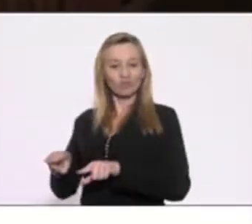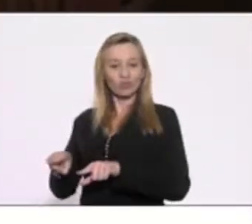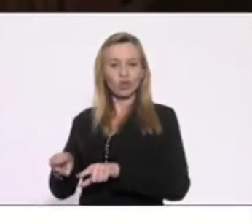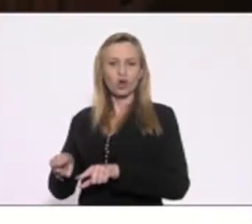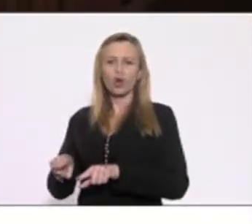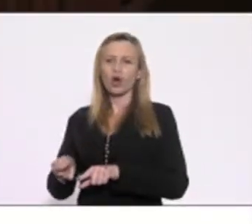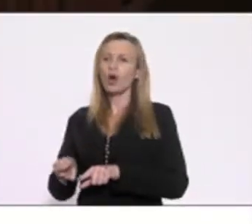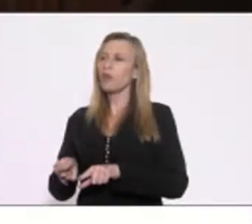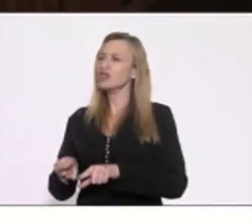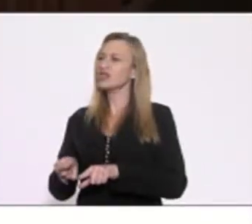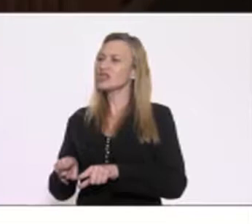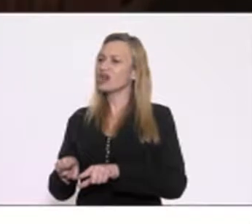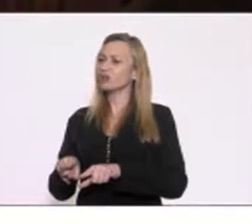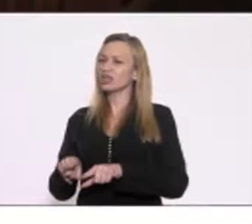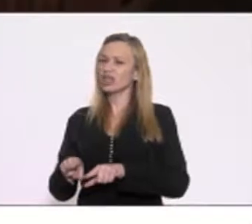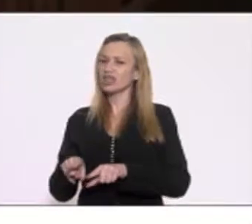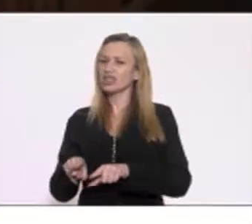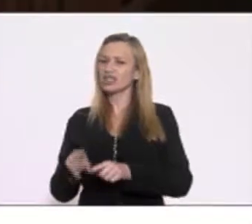E pauta como?